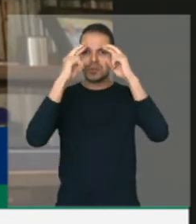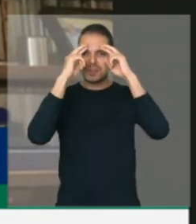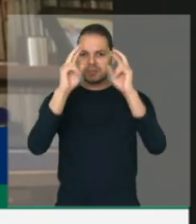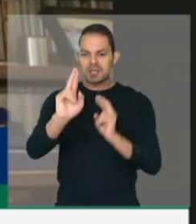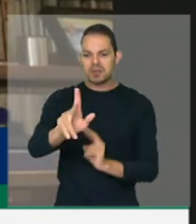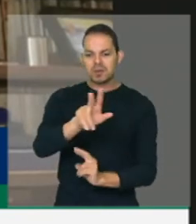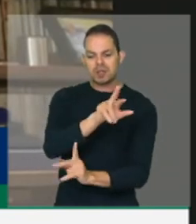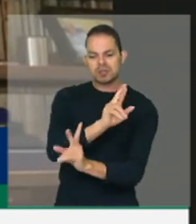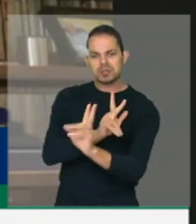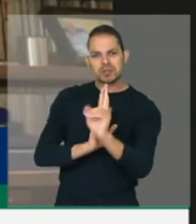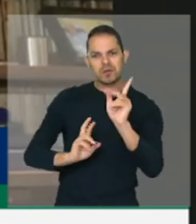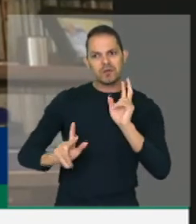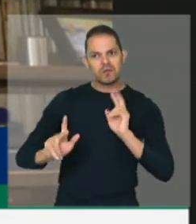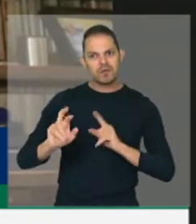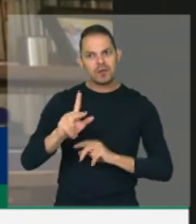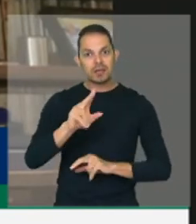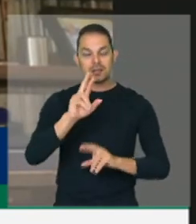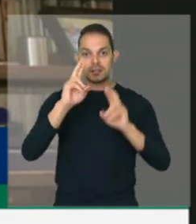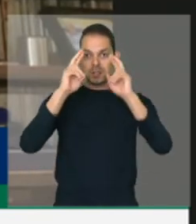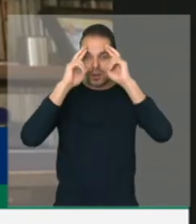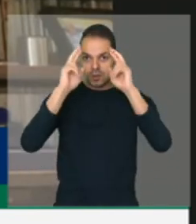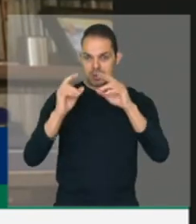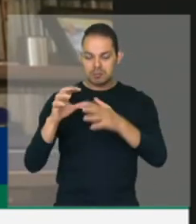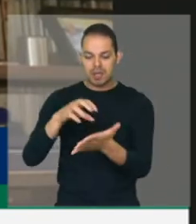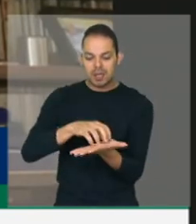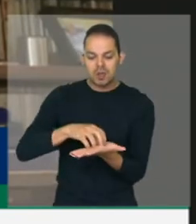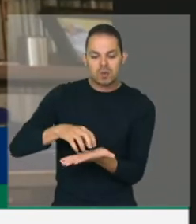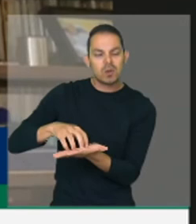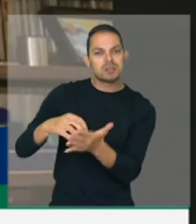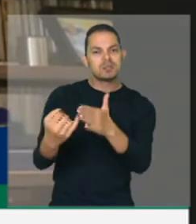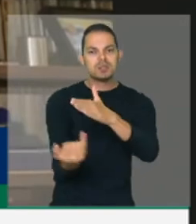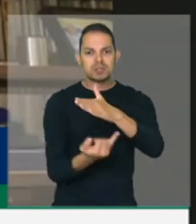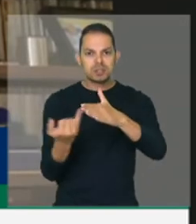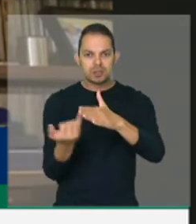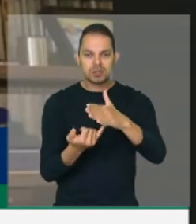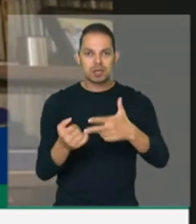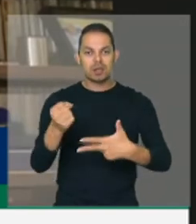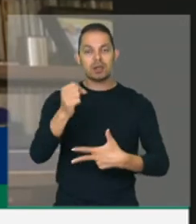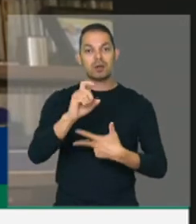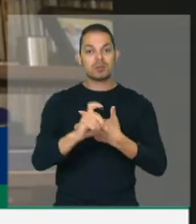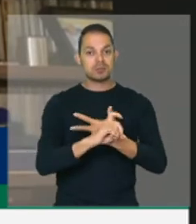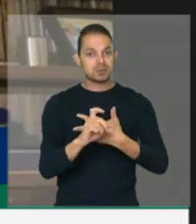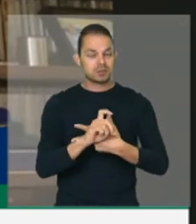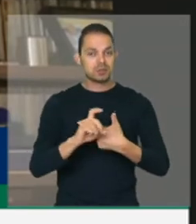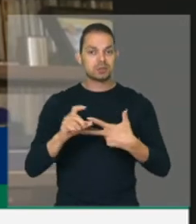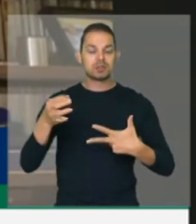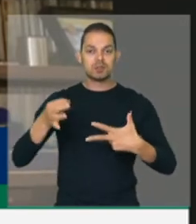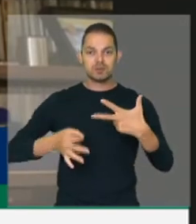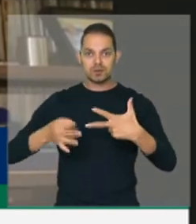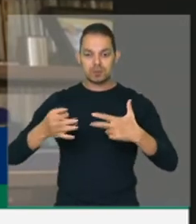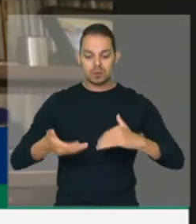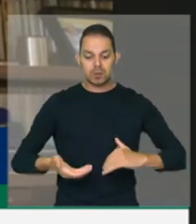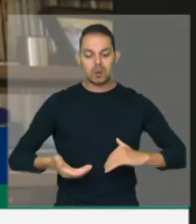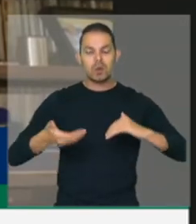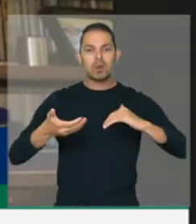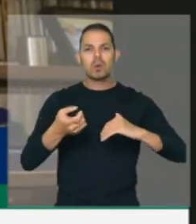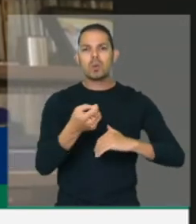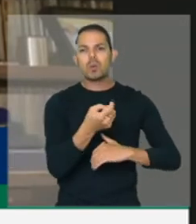diferença, o respeito às instituições do Estado Democrático de Direito, que é o Executivo, o Judiciário e o Parlamento.